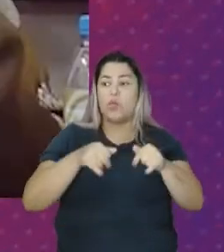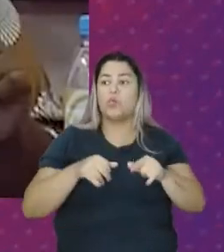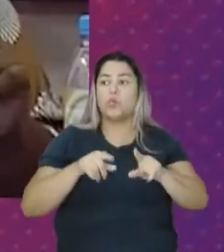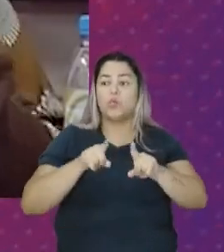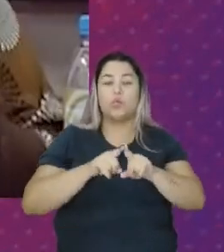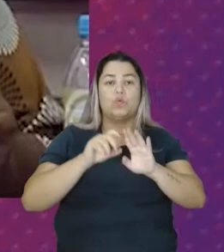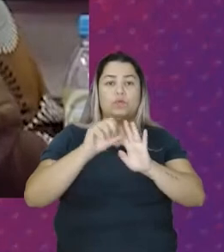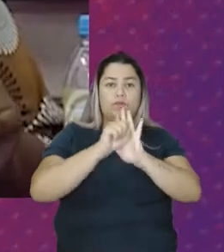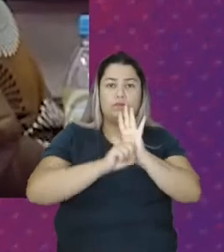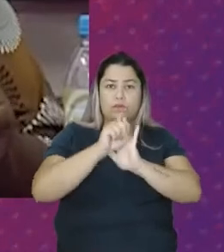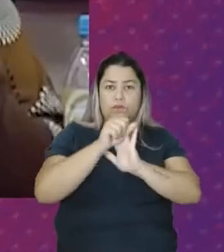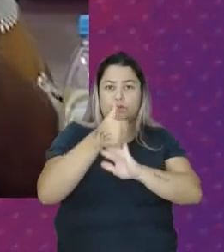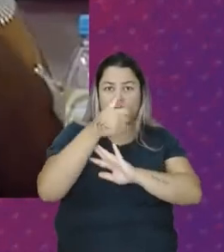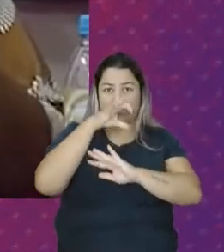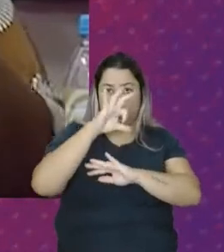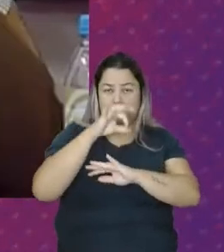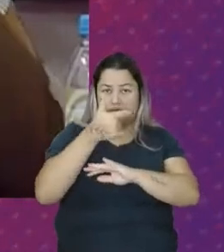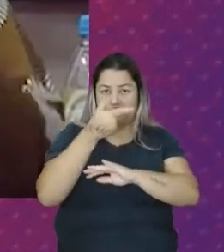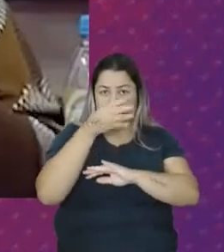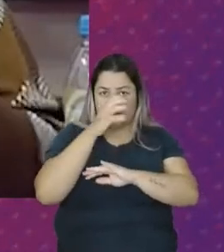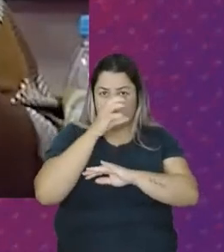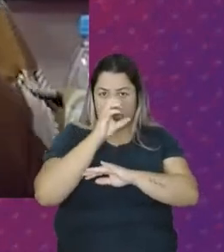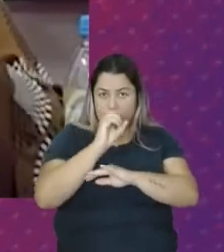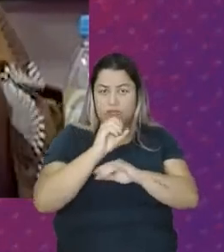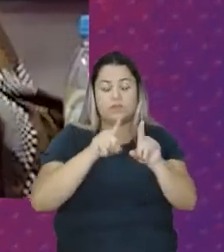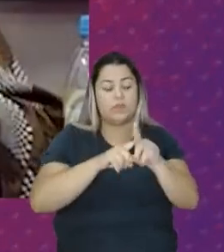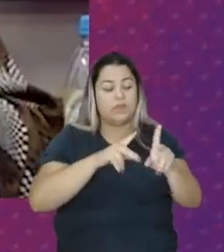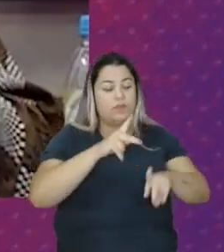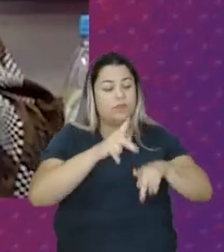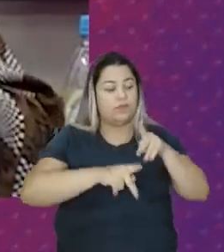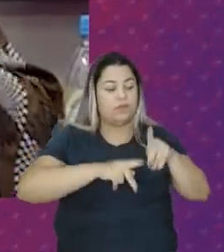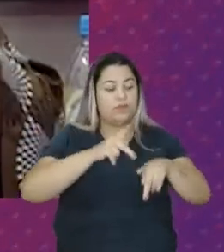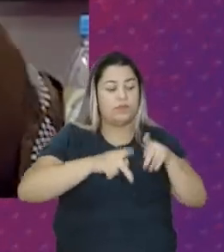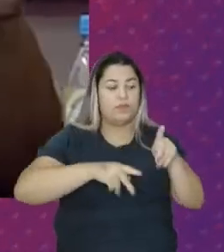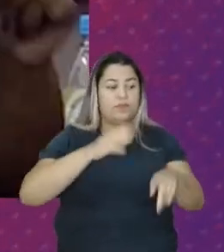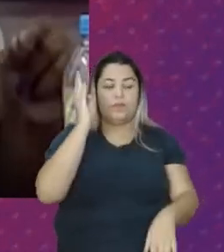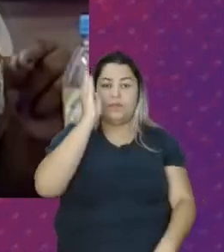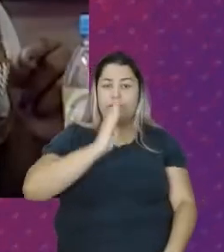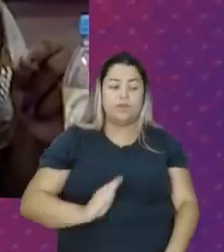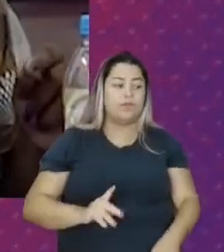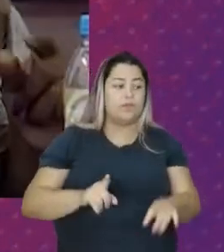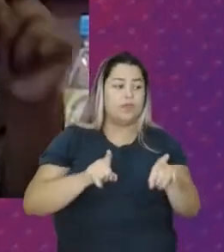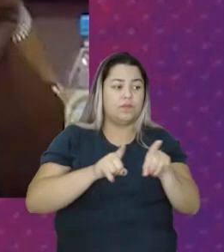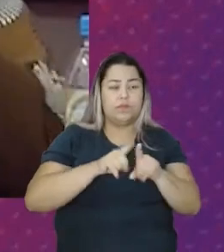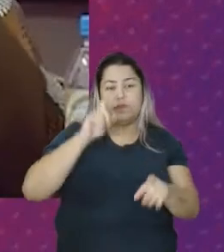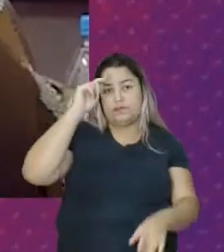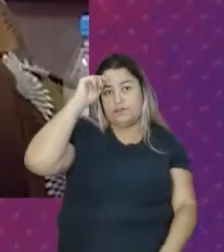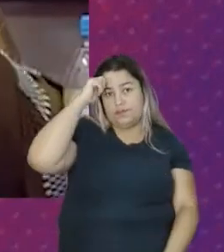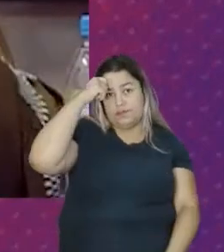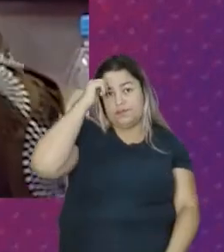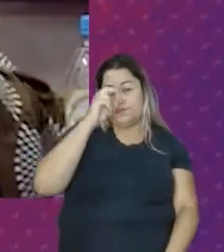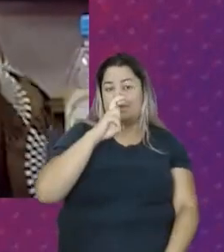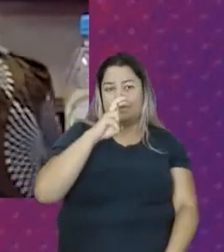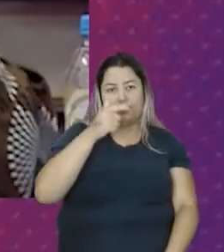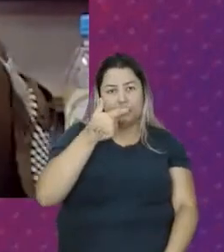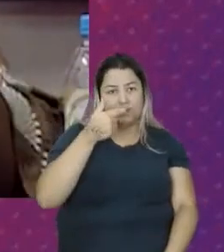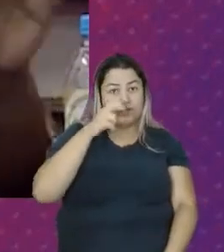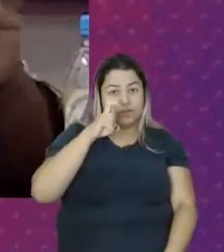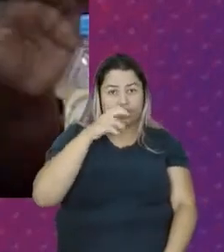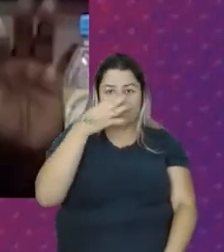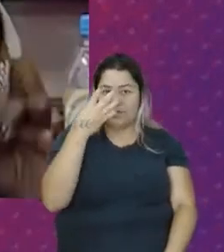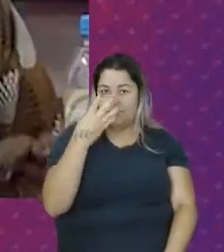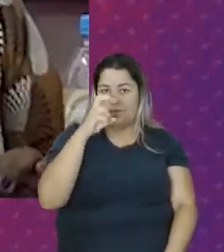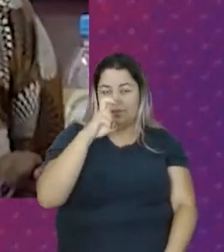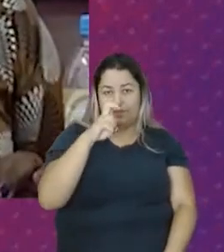XIX, início do século XX, era uma população no Brasil de maioria negra, não é 52%,